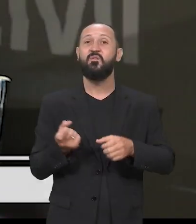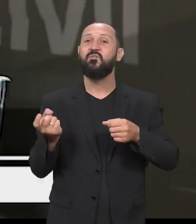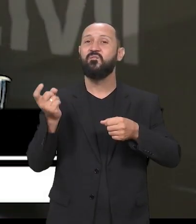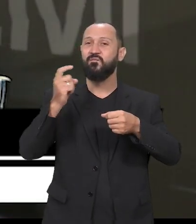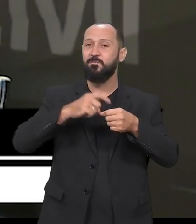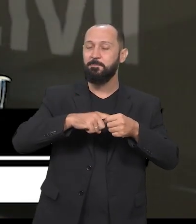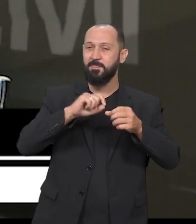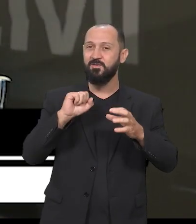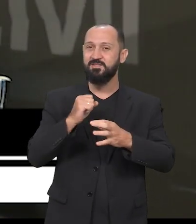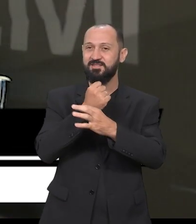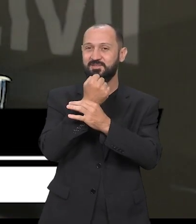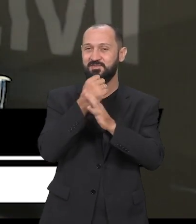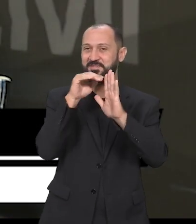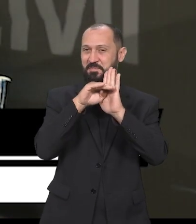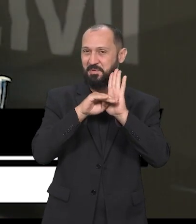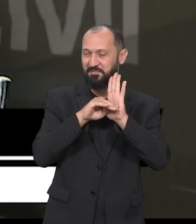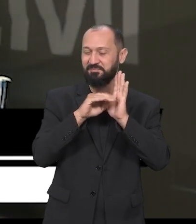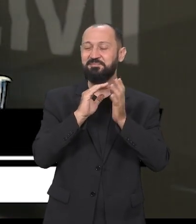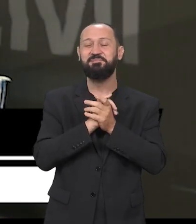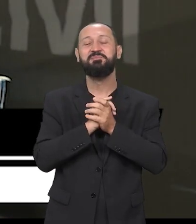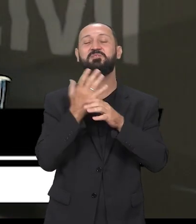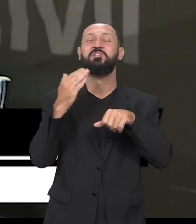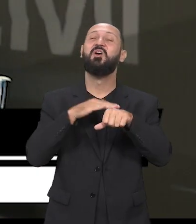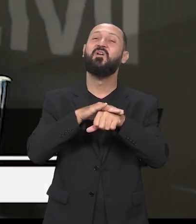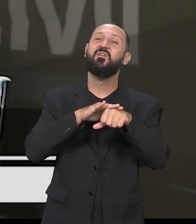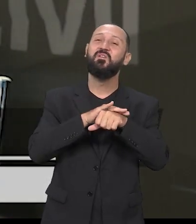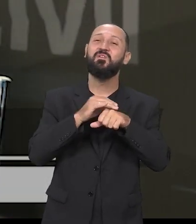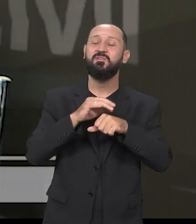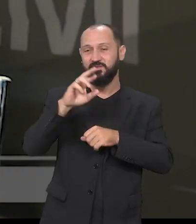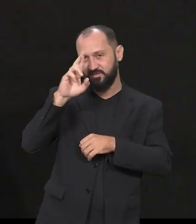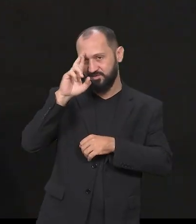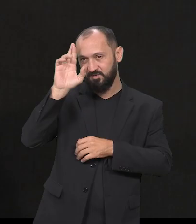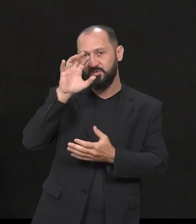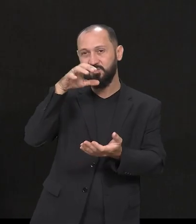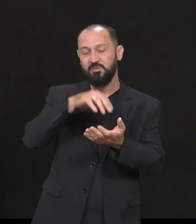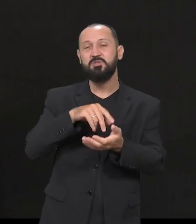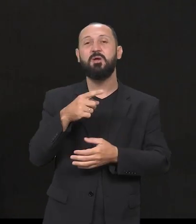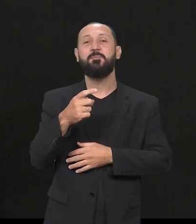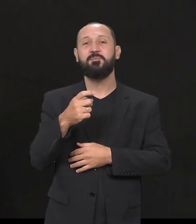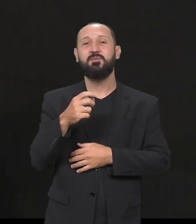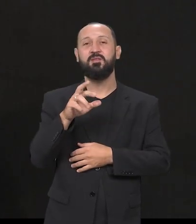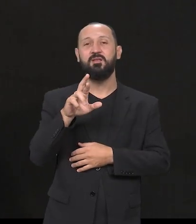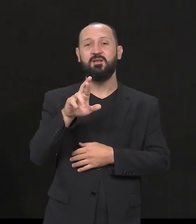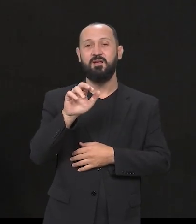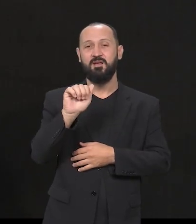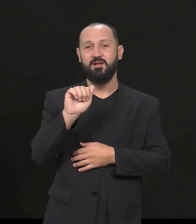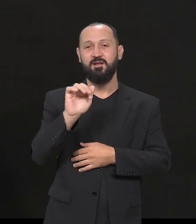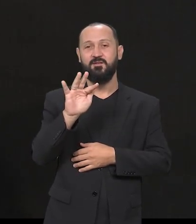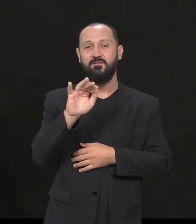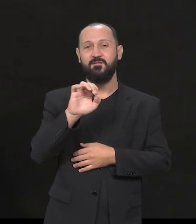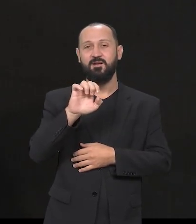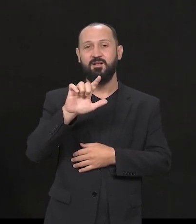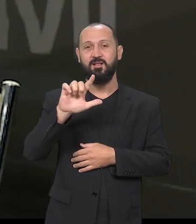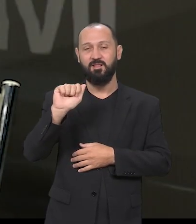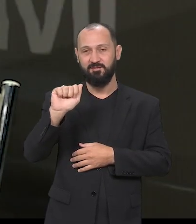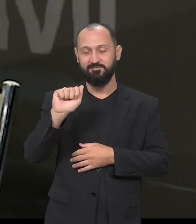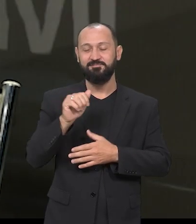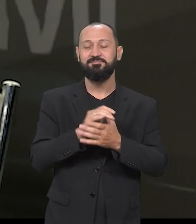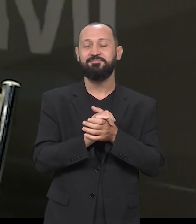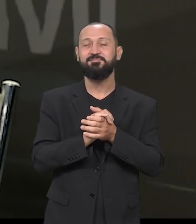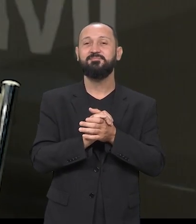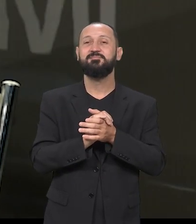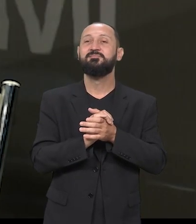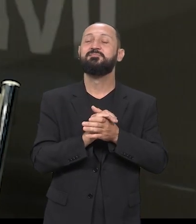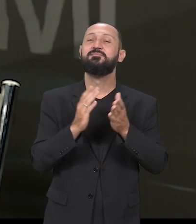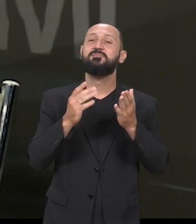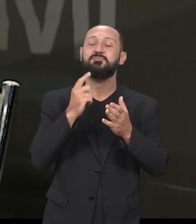De volta com Segurança em Pauta. Hoje falando com a chefe do Núcleo de Balística, Rafaela Okuda. E hoje você